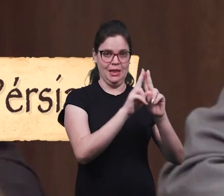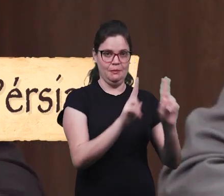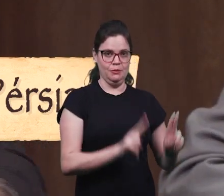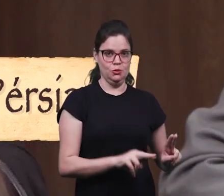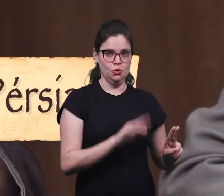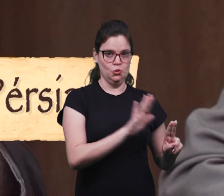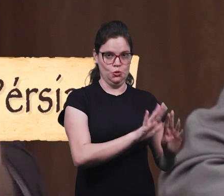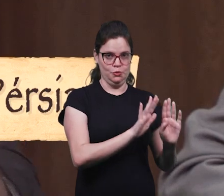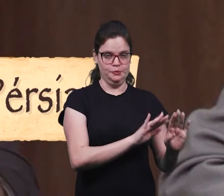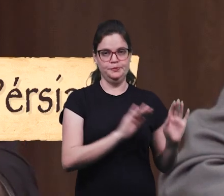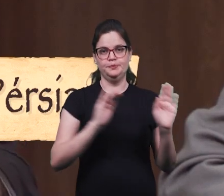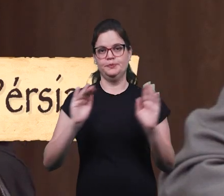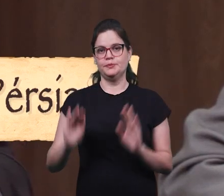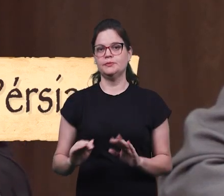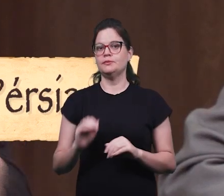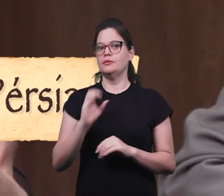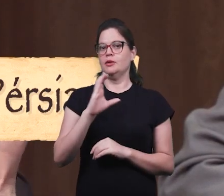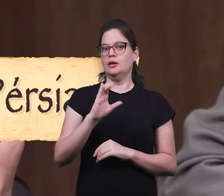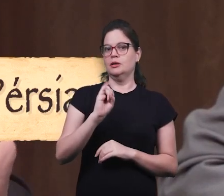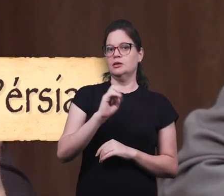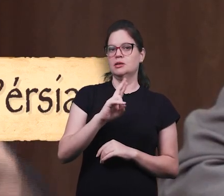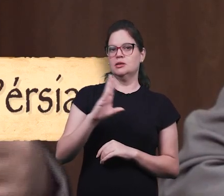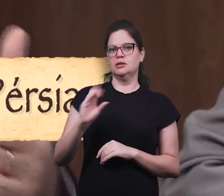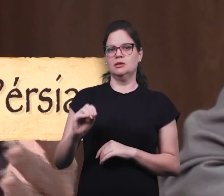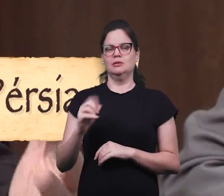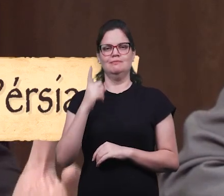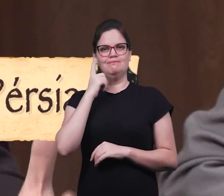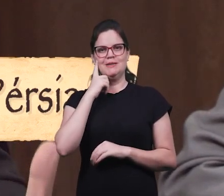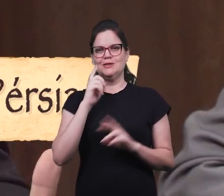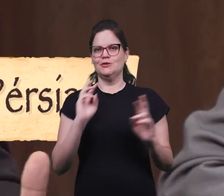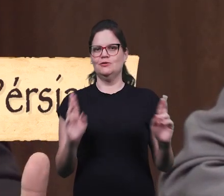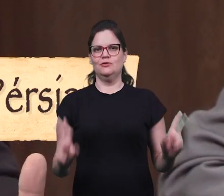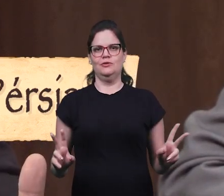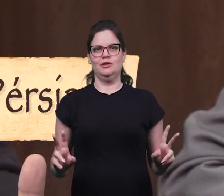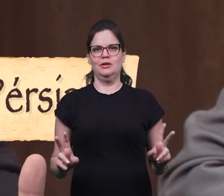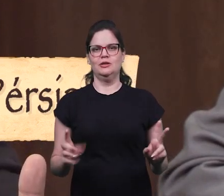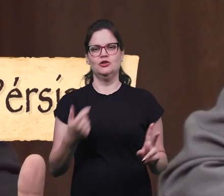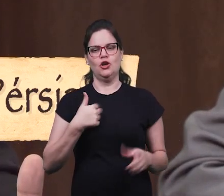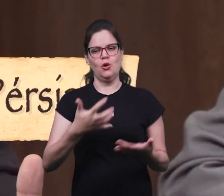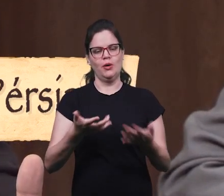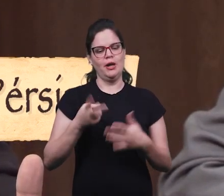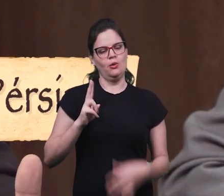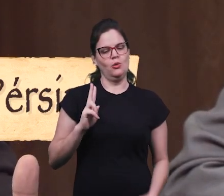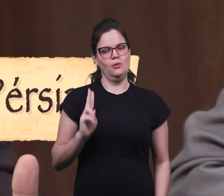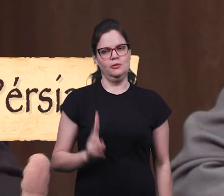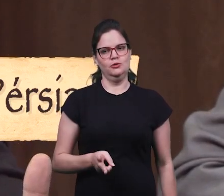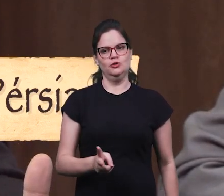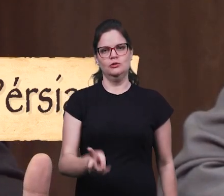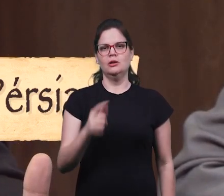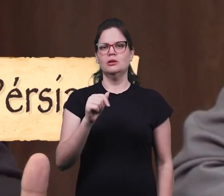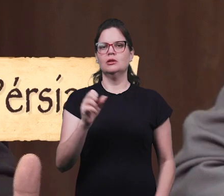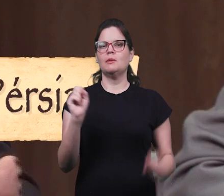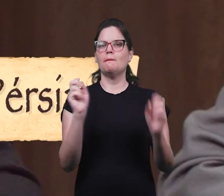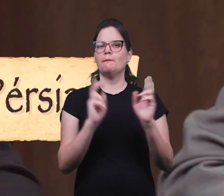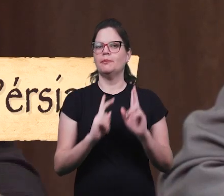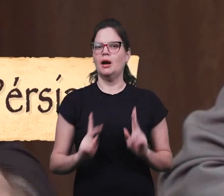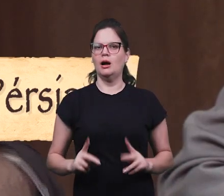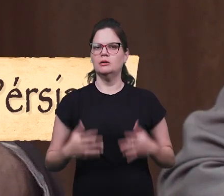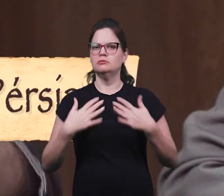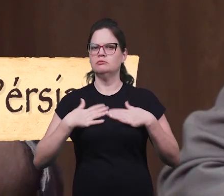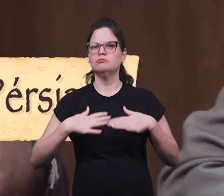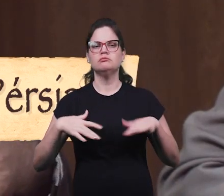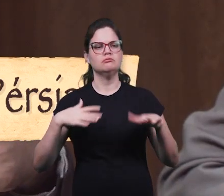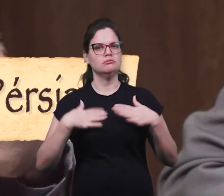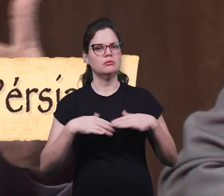Nabucodonosor. Já Ciro, ele tinha uma outra visão, ele queria se perpetuar. Então, ele foi apaziguador,